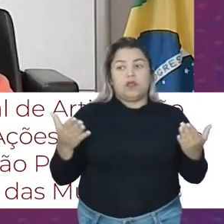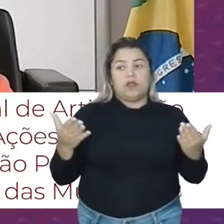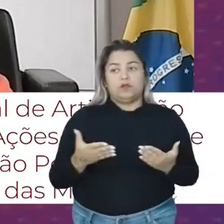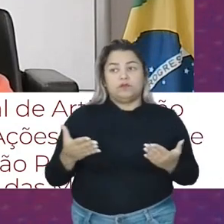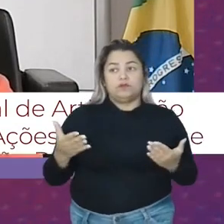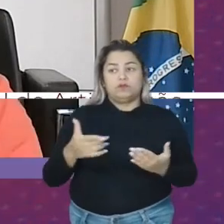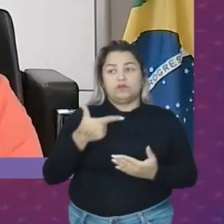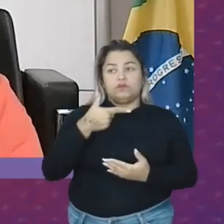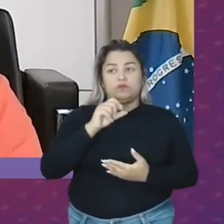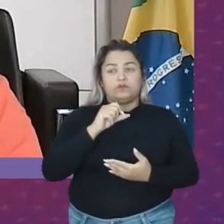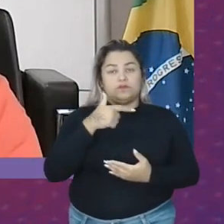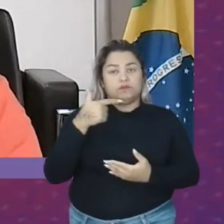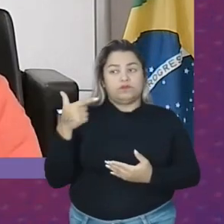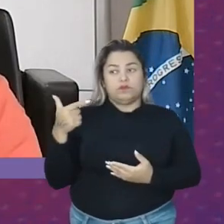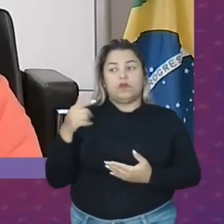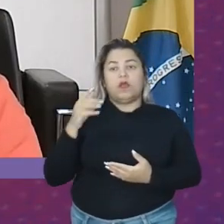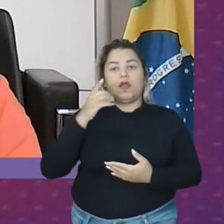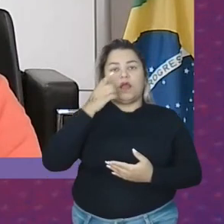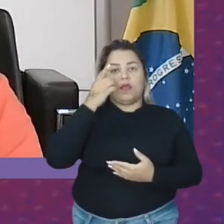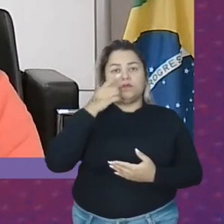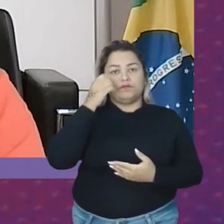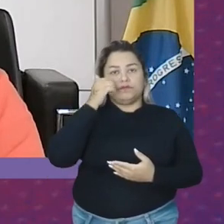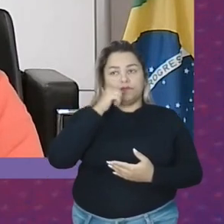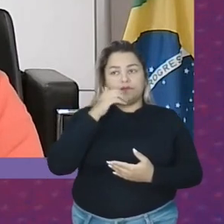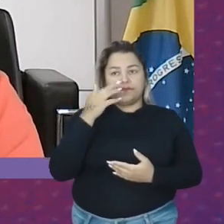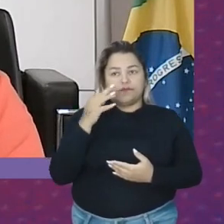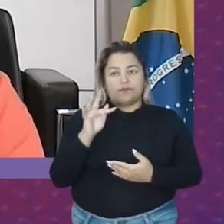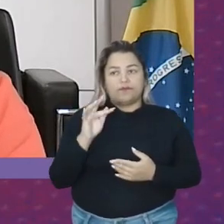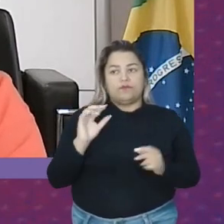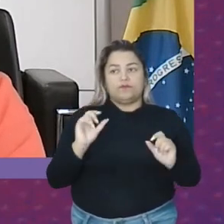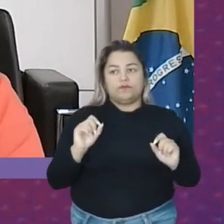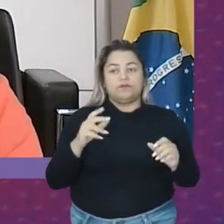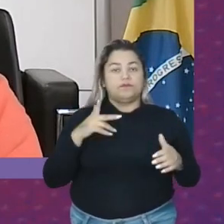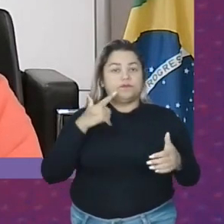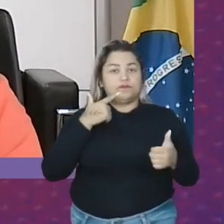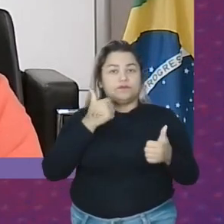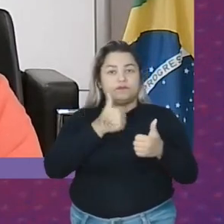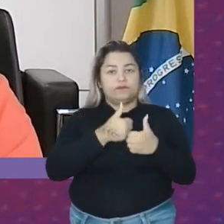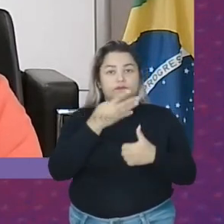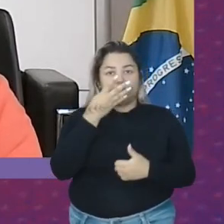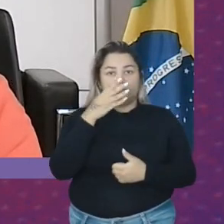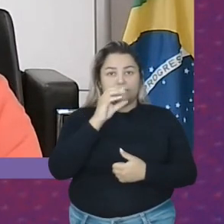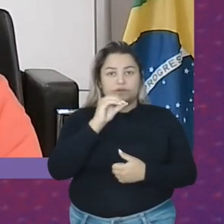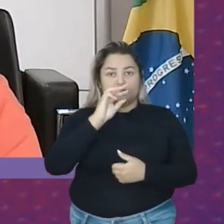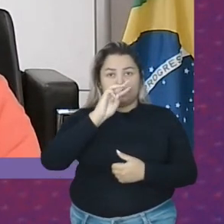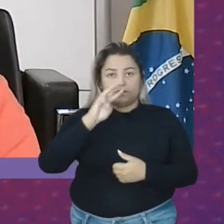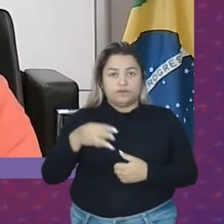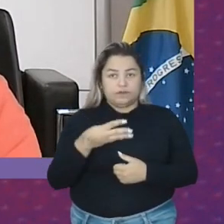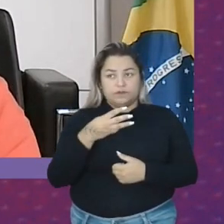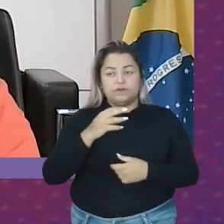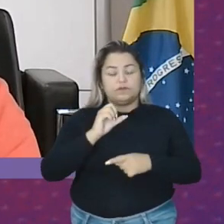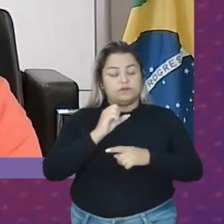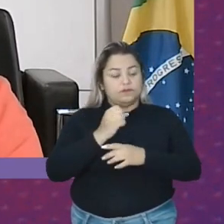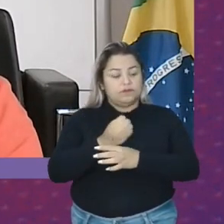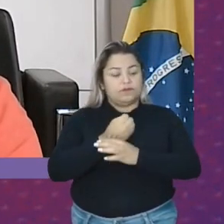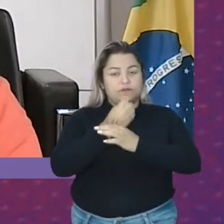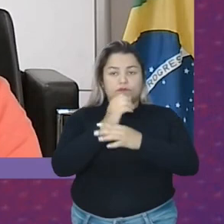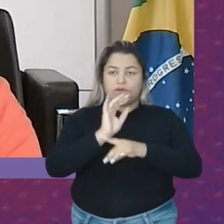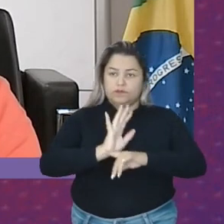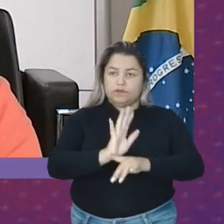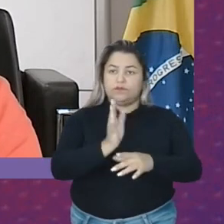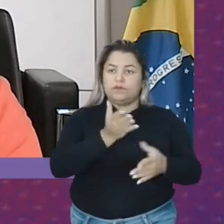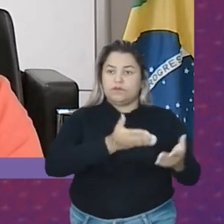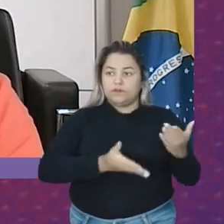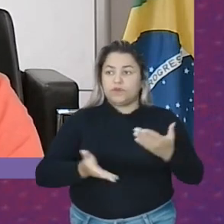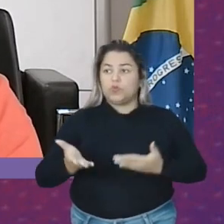de 2022 a deputada federal, próximo de 40 mil votos, contribuir com a eleição dos nossos companheiros